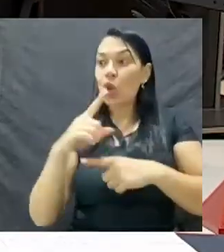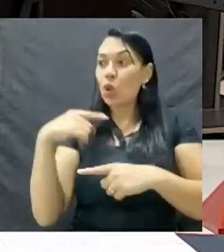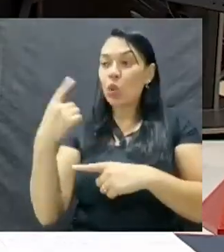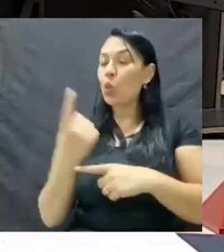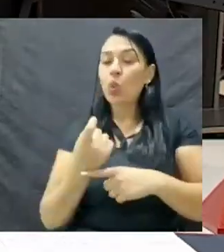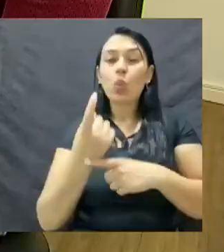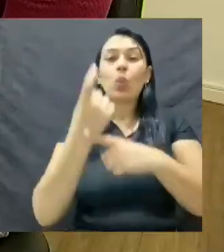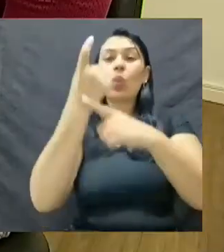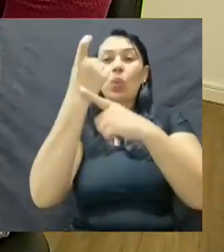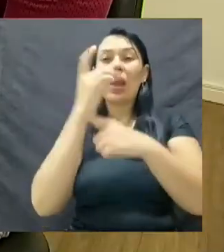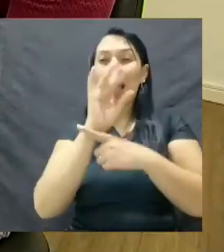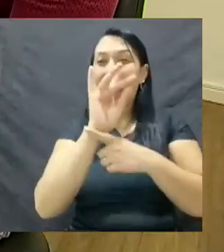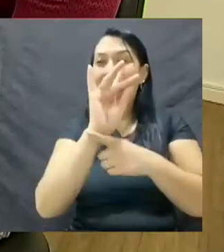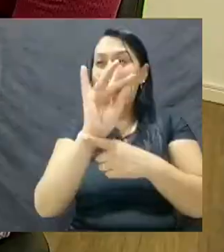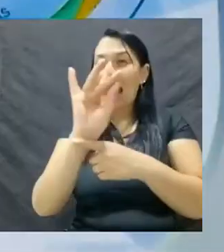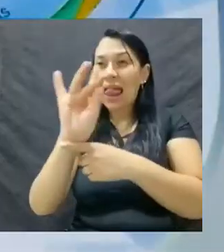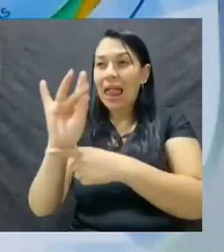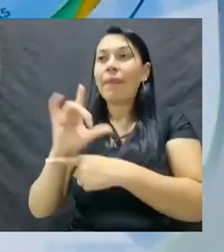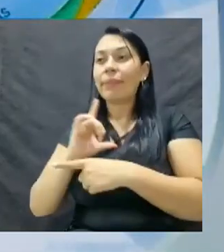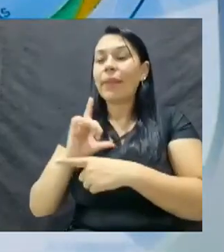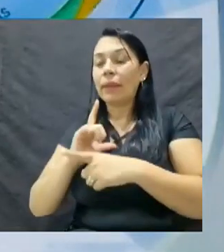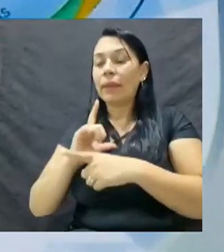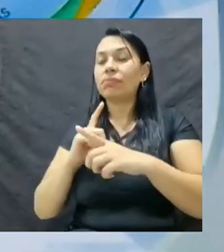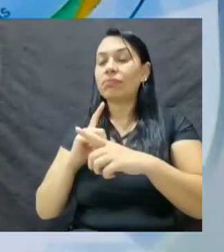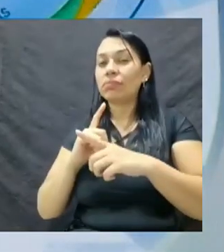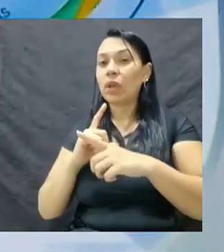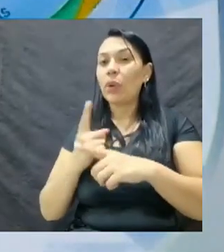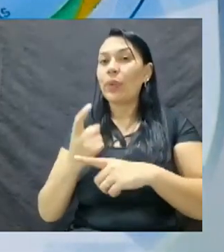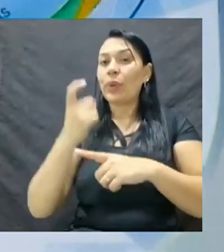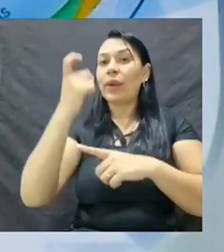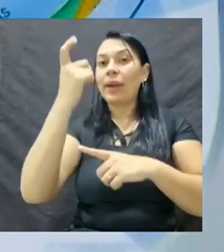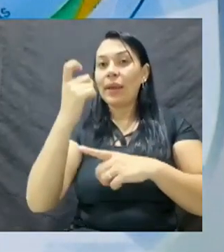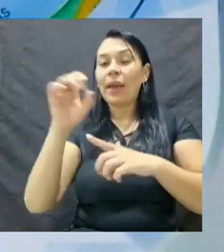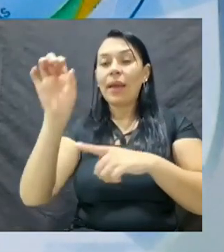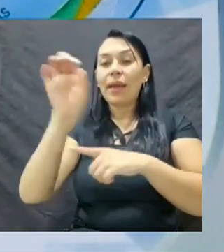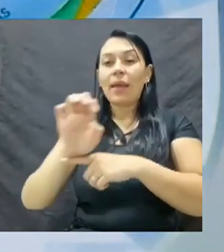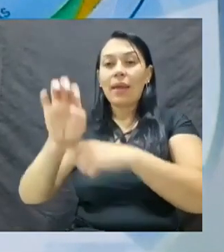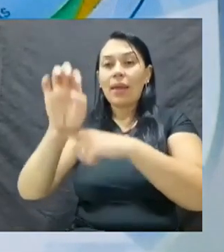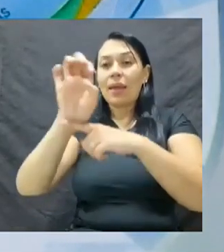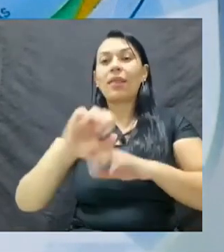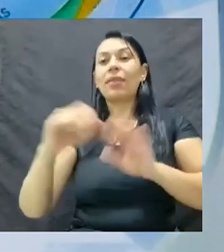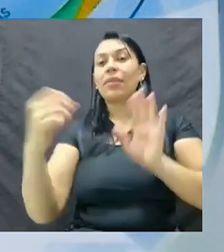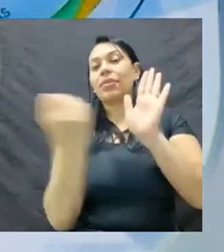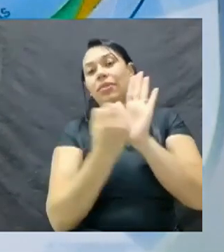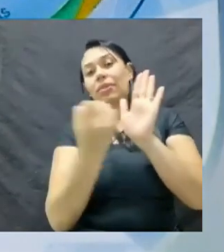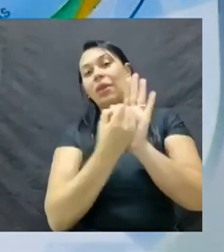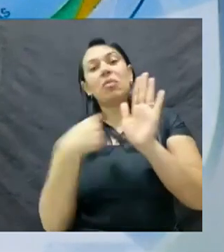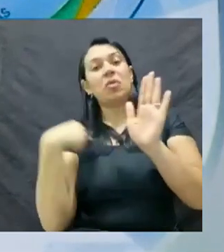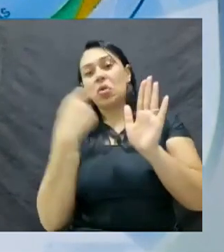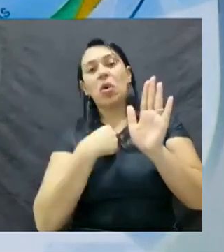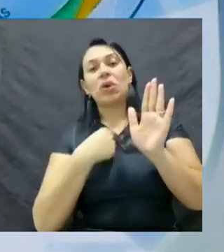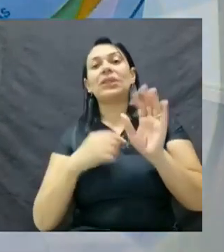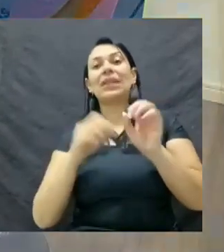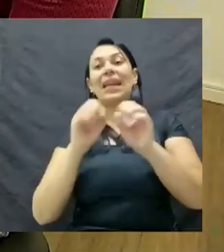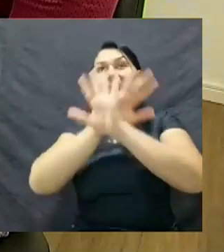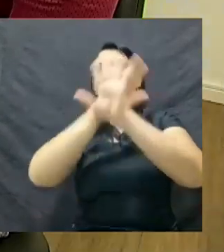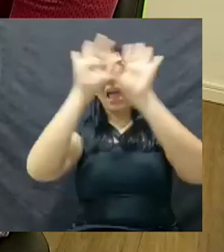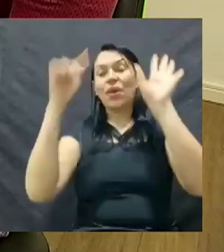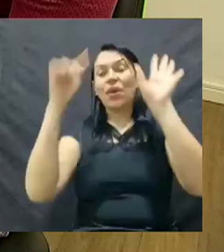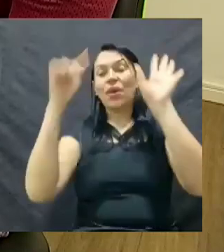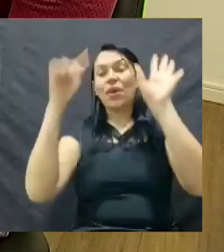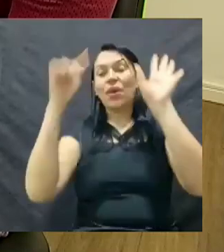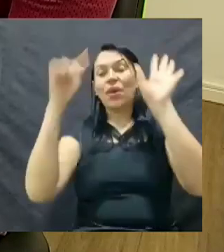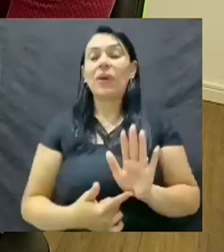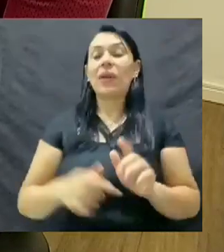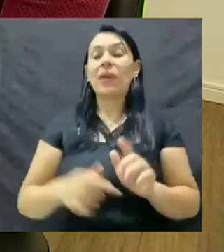obviamente, uma Câmara Municipal, a única Câmara Municipal do Estado de São Paulo a ter o selo Diamante de Transparência concedido pela Associação dos Tribunais de Contas do